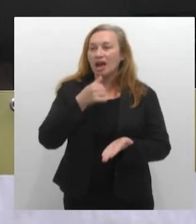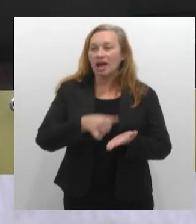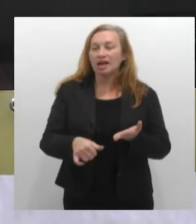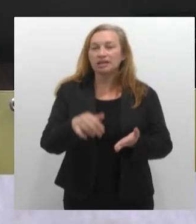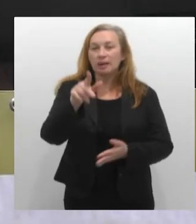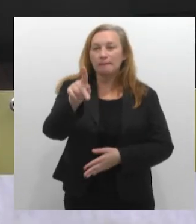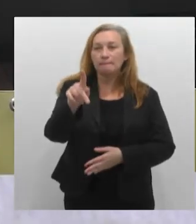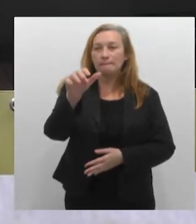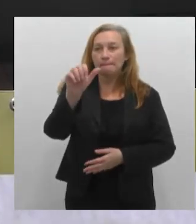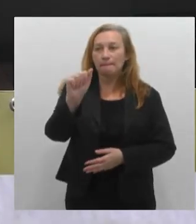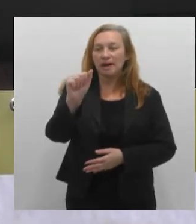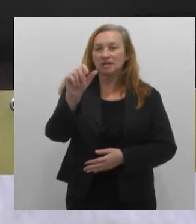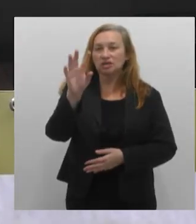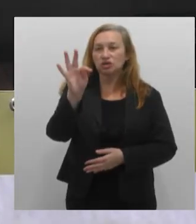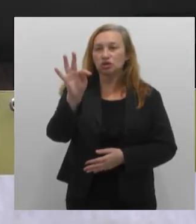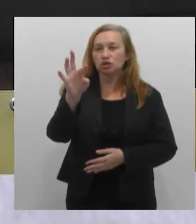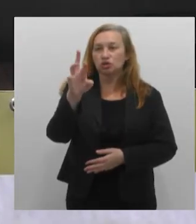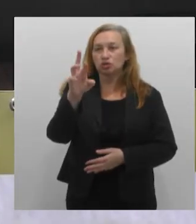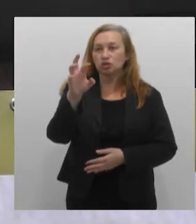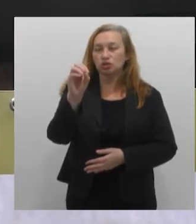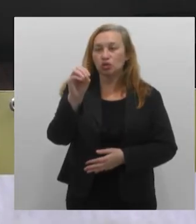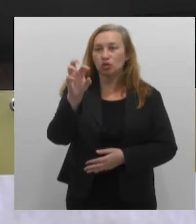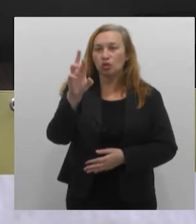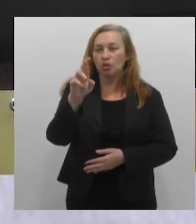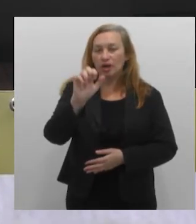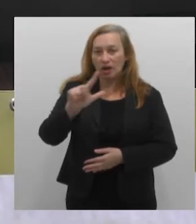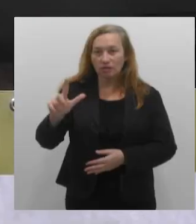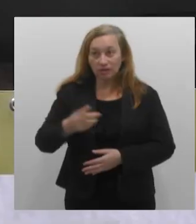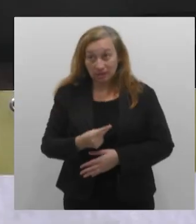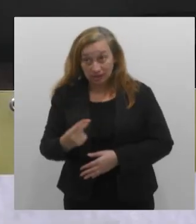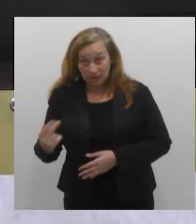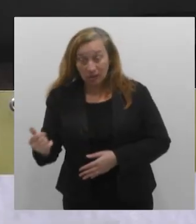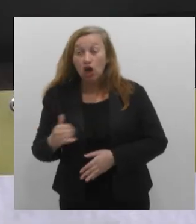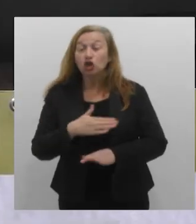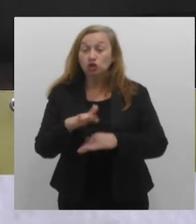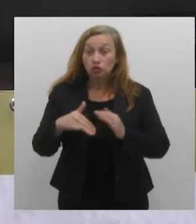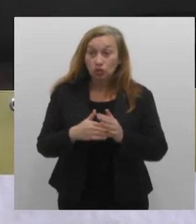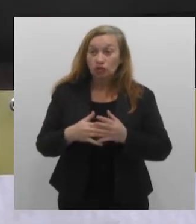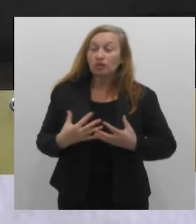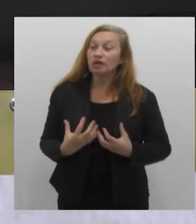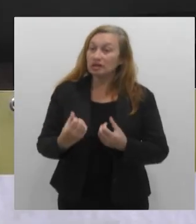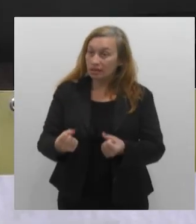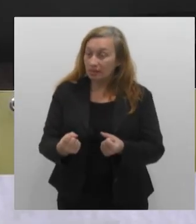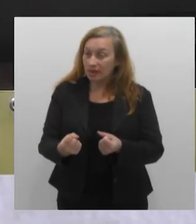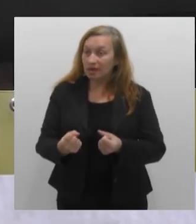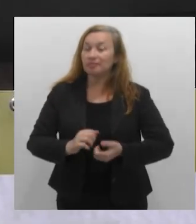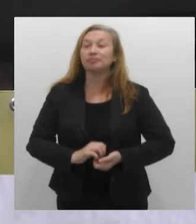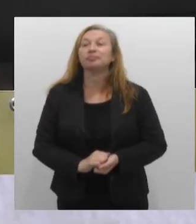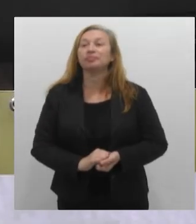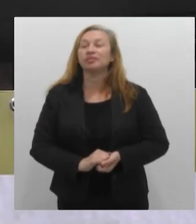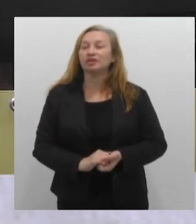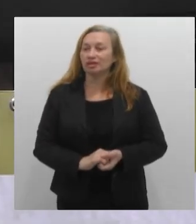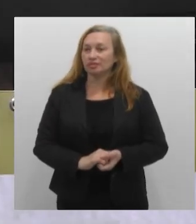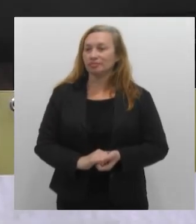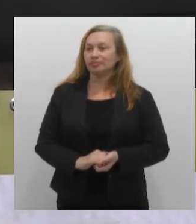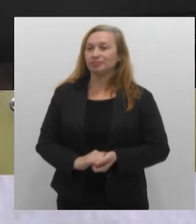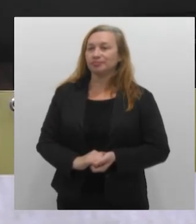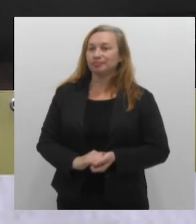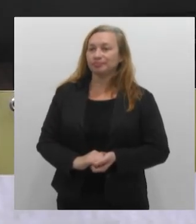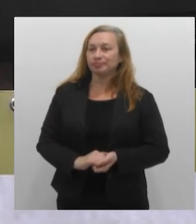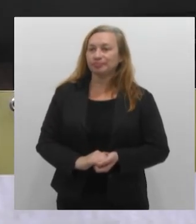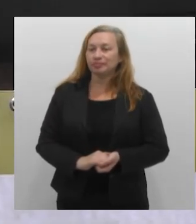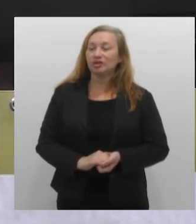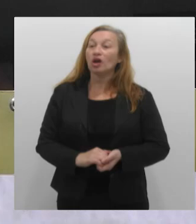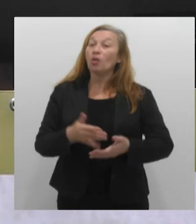pastoral na saída. Na saída, então, todos vamos receber, então, a carta pastoral, que é